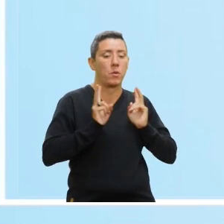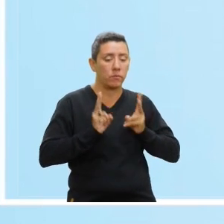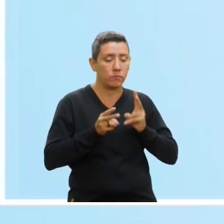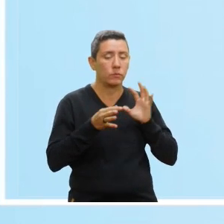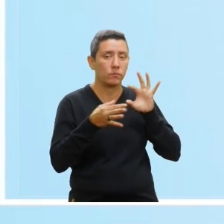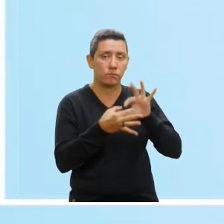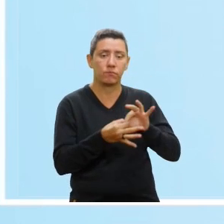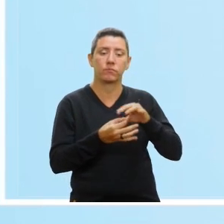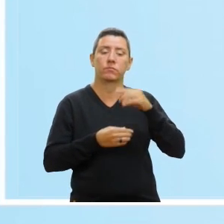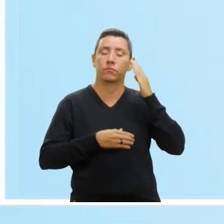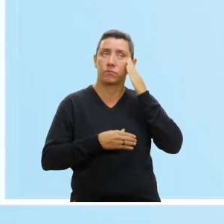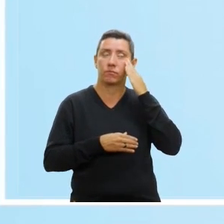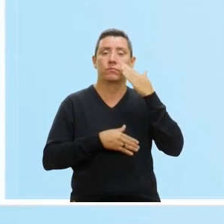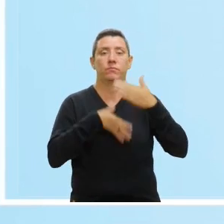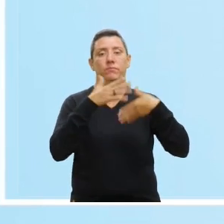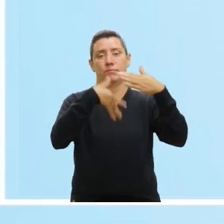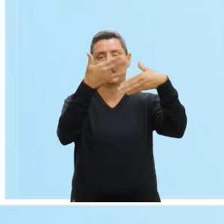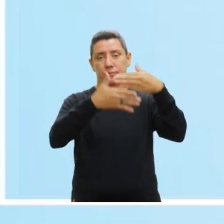produtos e está focando nisso.